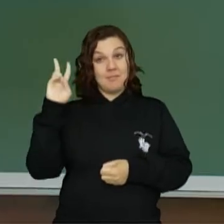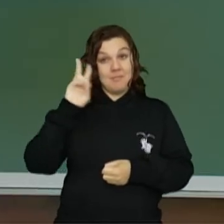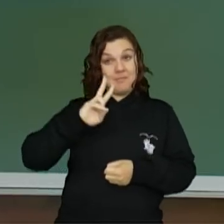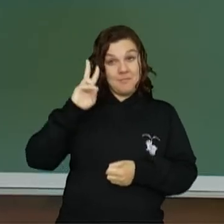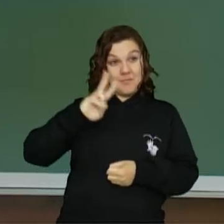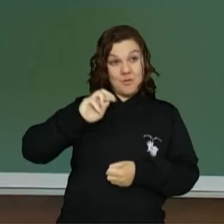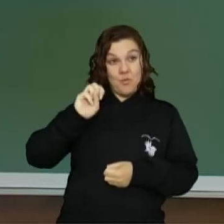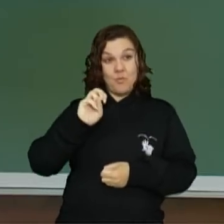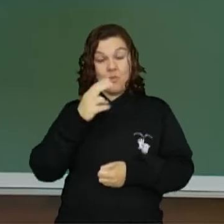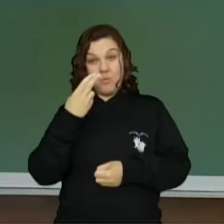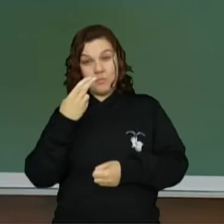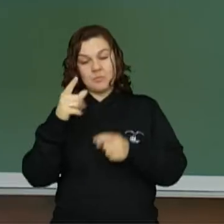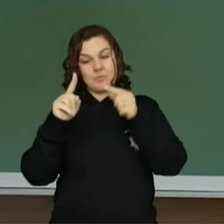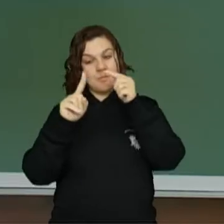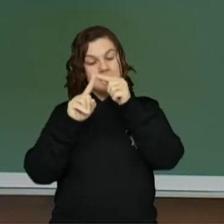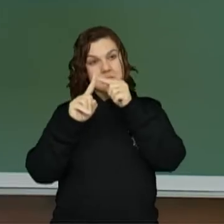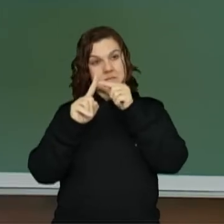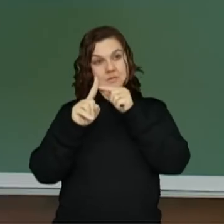recapitulativo,